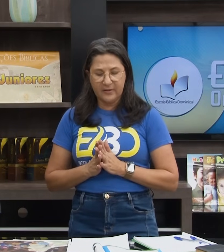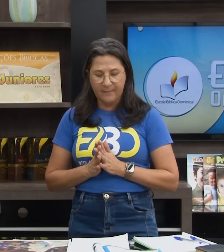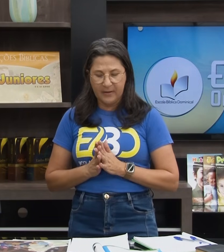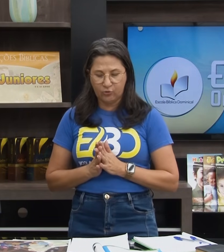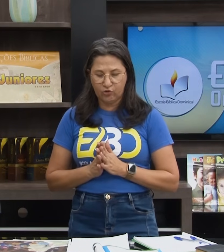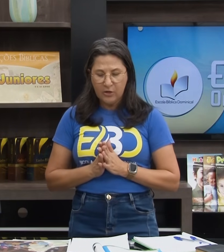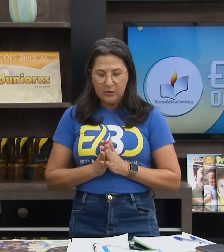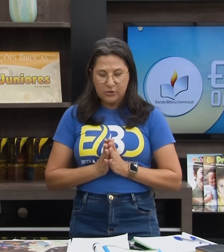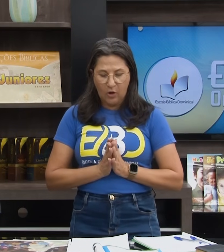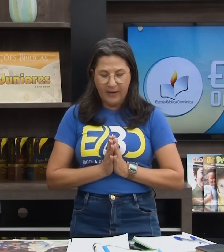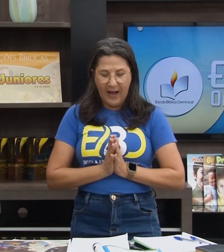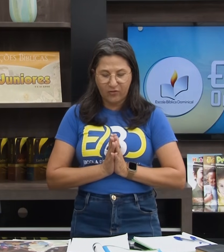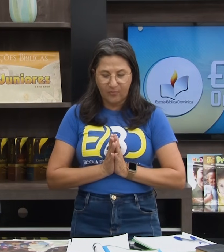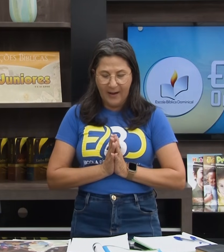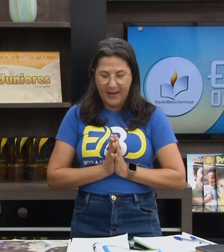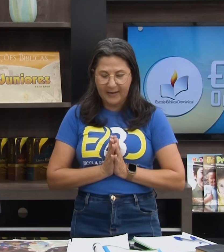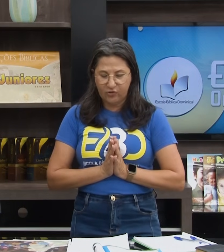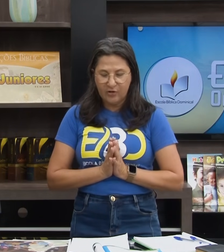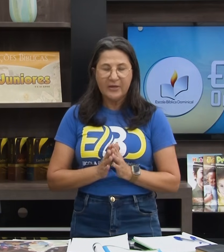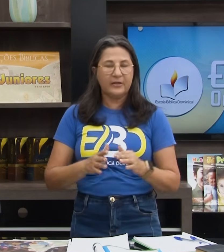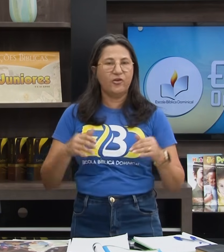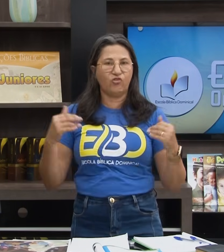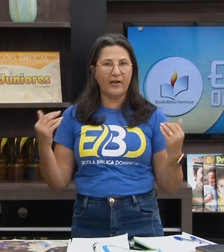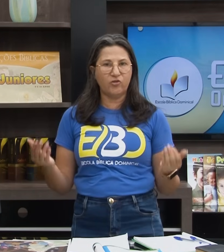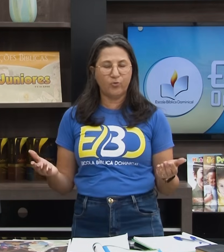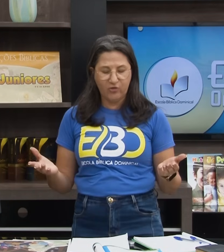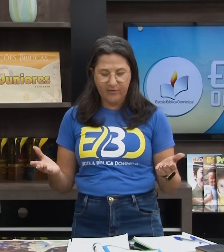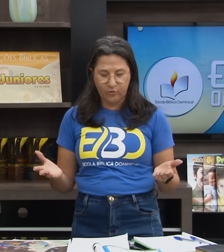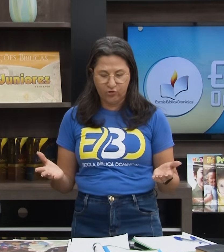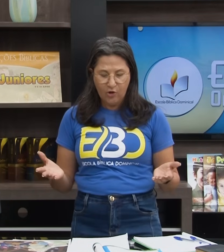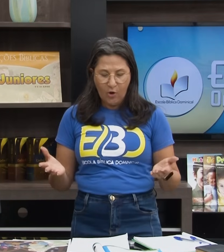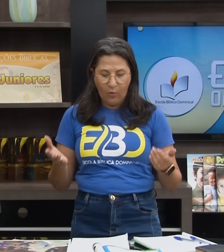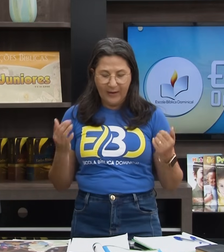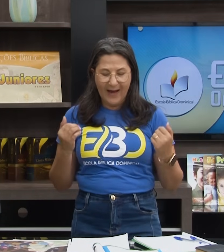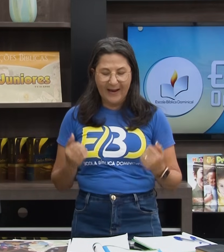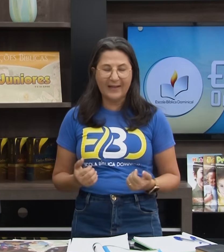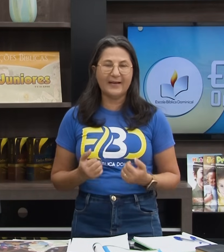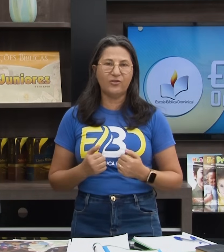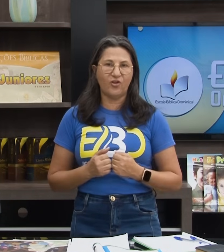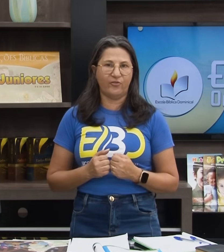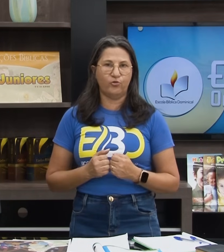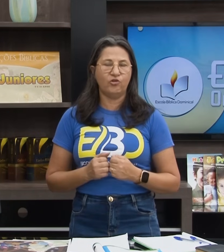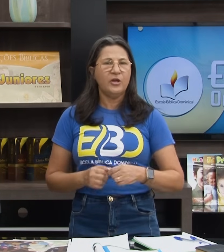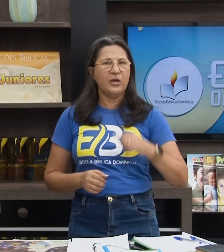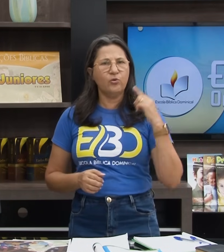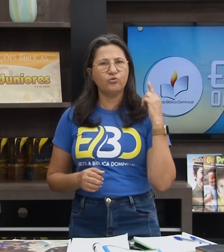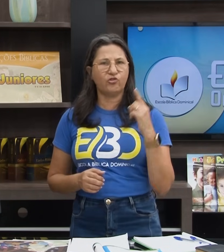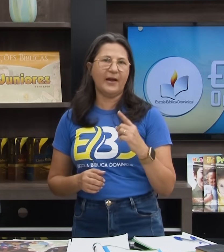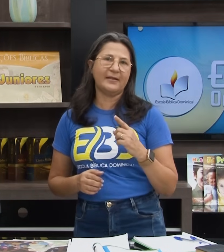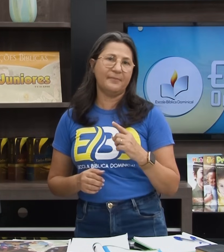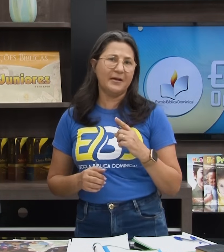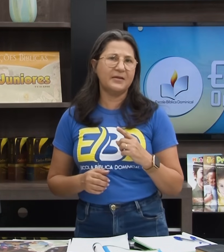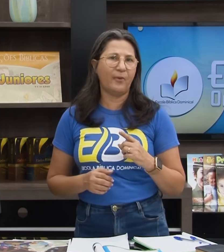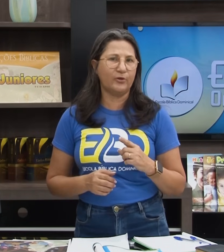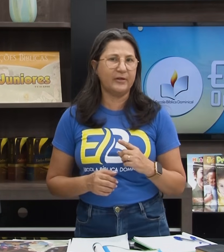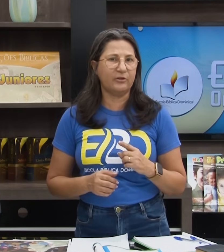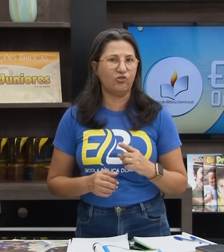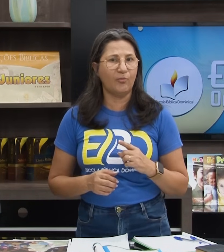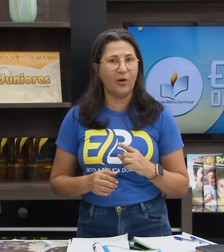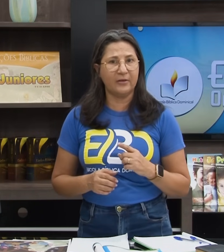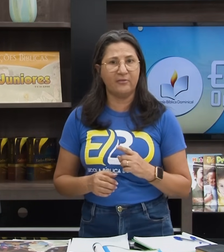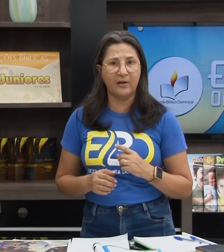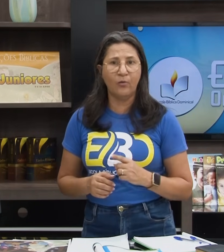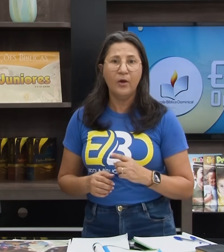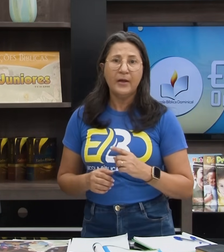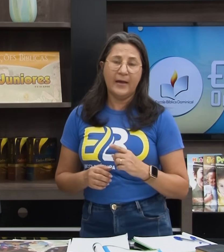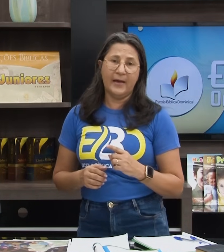vários Ensinamentos sobre as marcas deixadas por Jesus o caráter de Jesus e um dos caráteres mais importante que